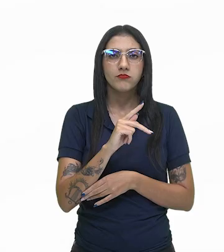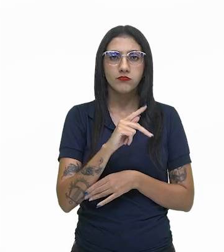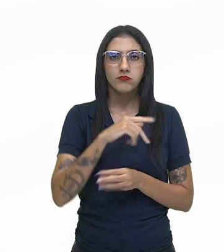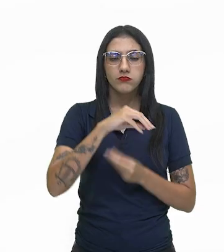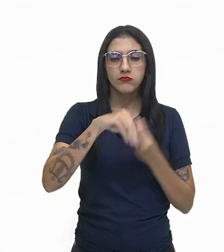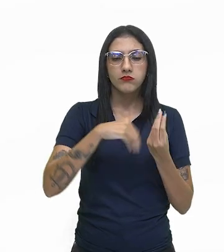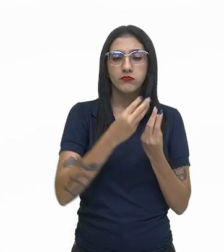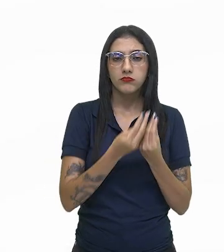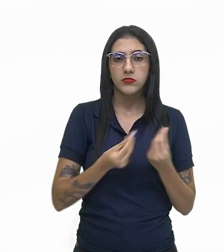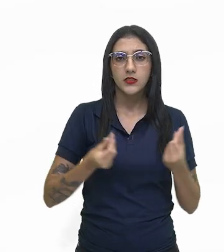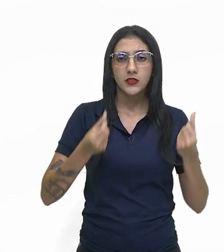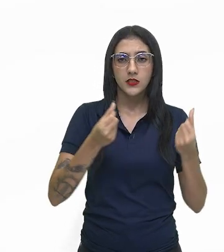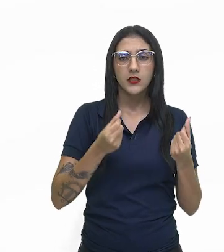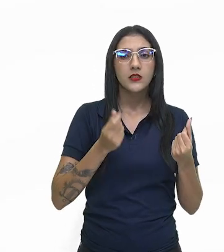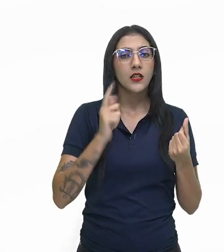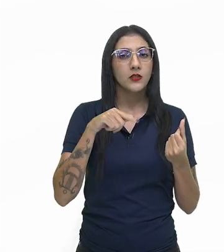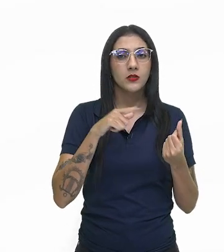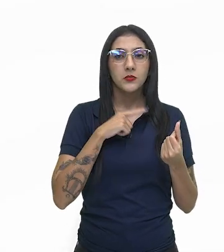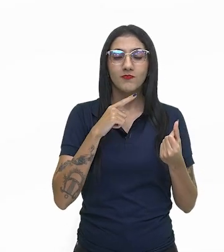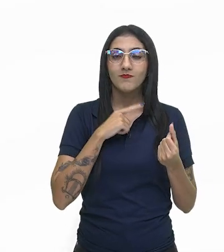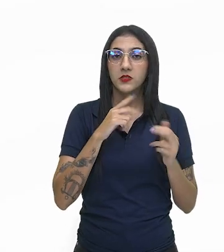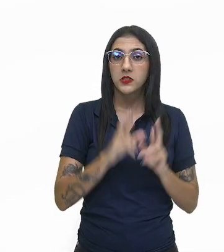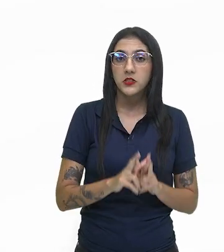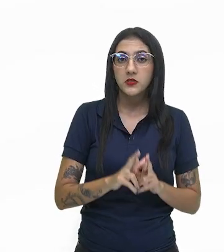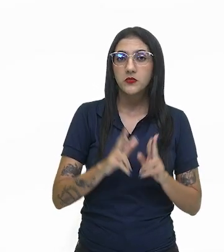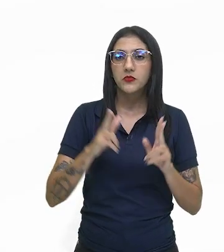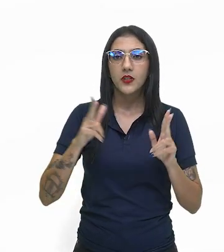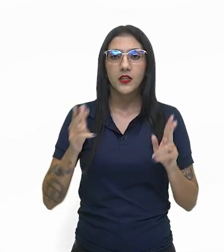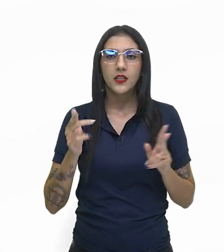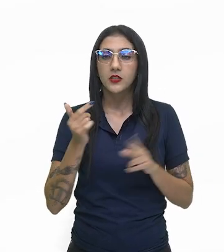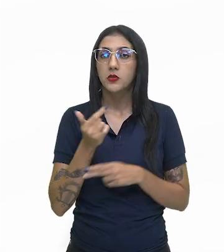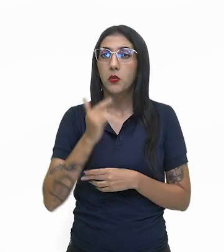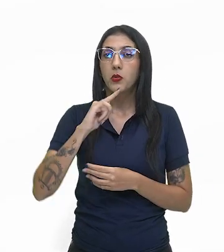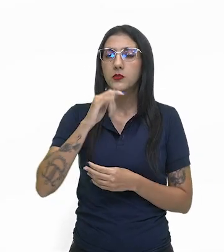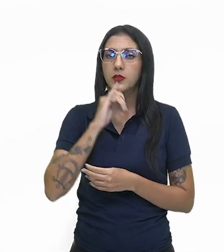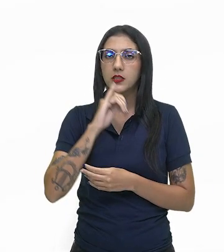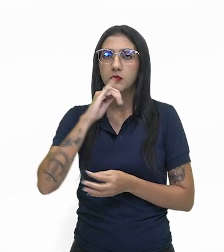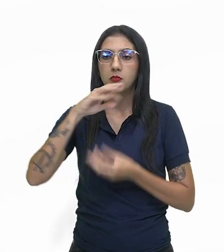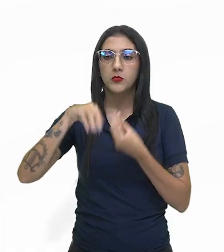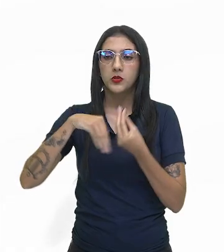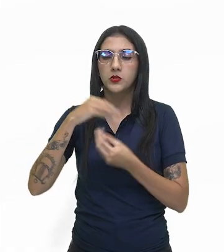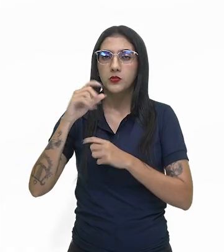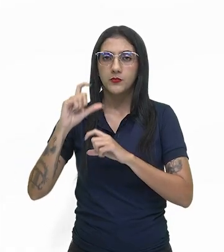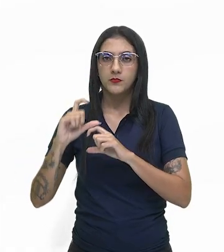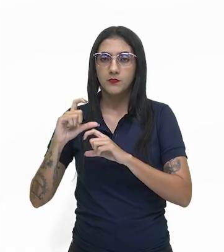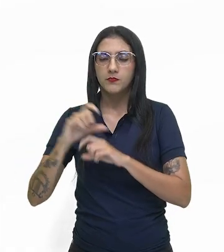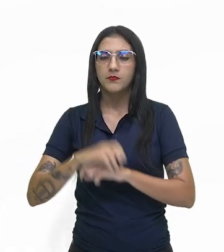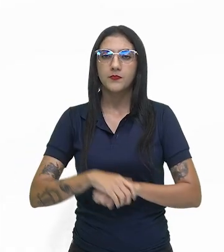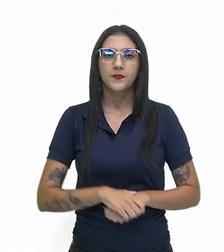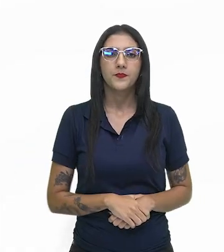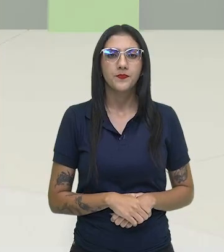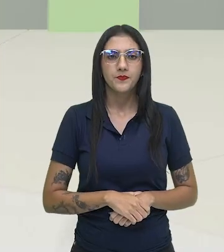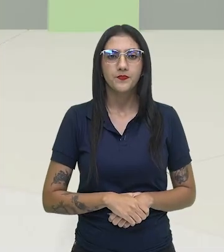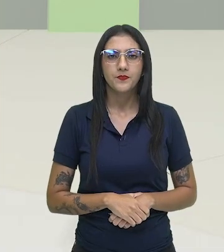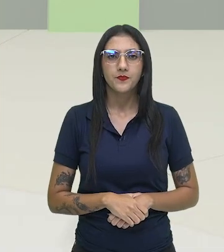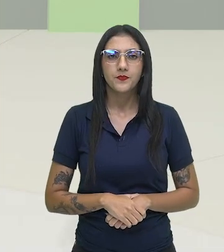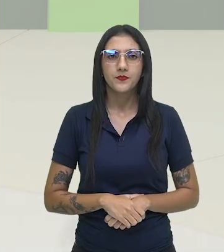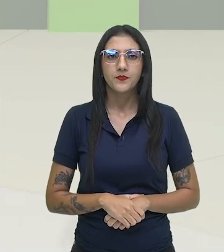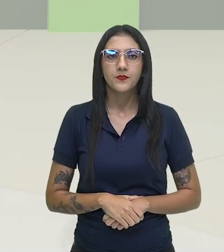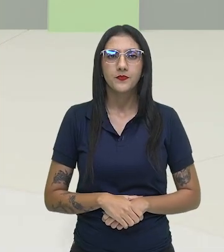para separar os componentes de misturas heterogêneas, ok? Então, vamos ver aí um